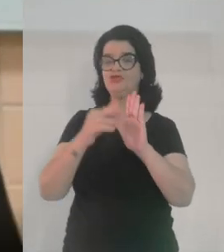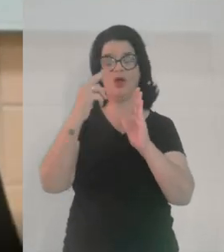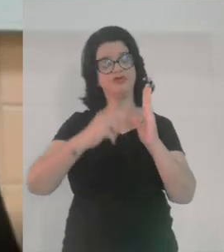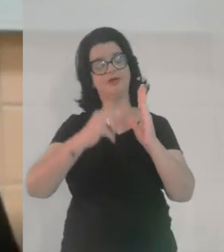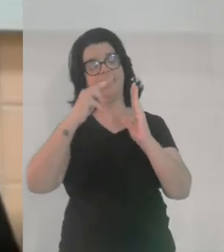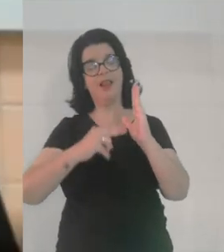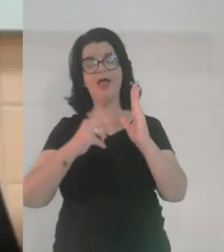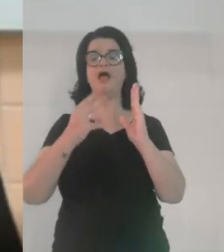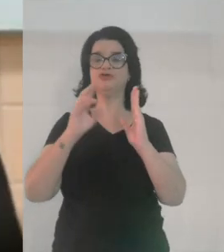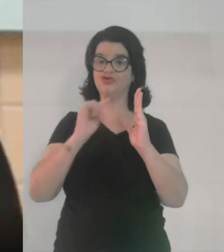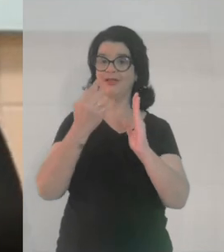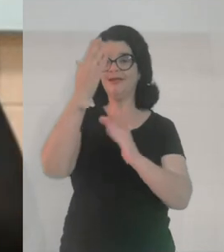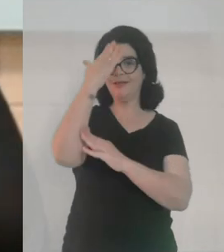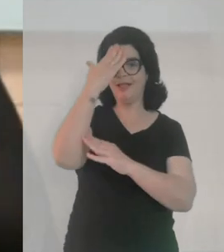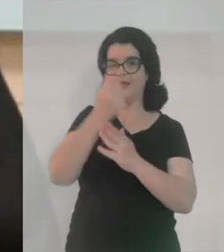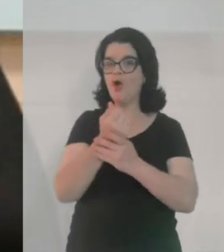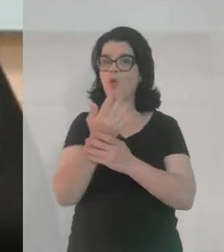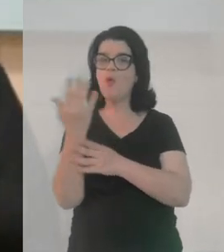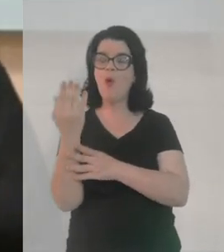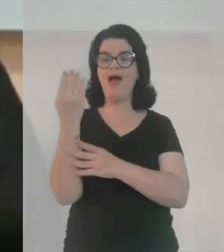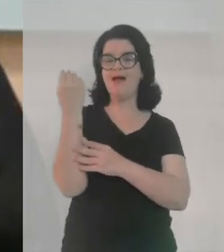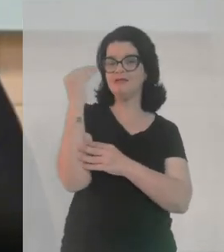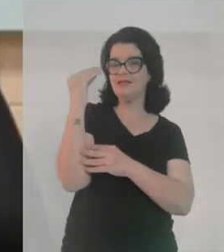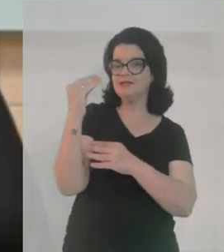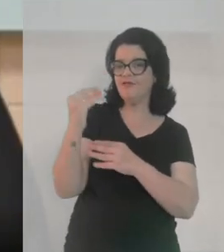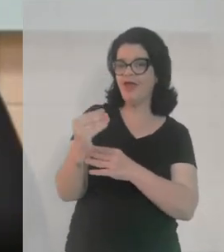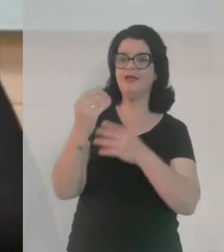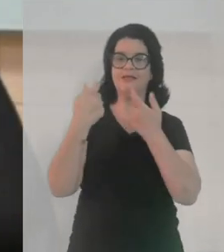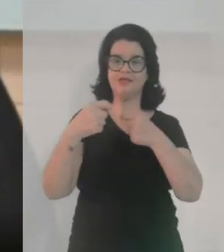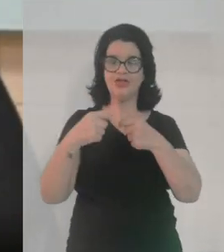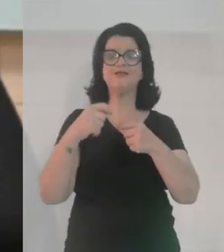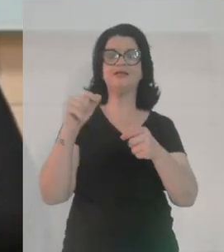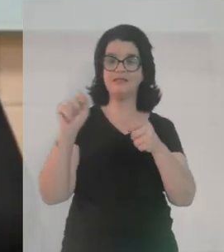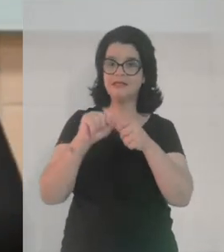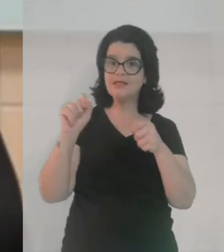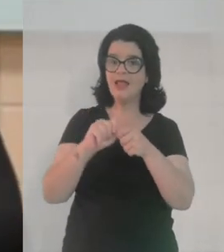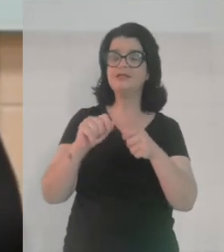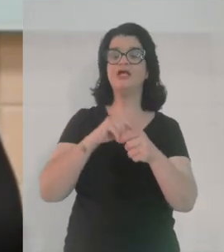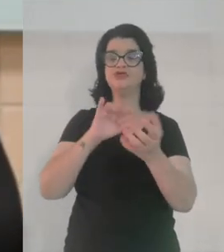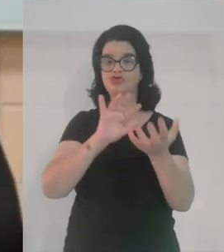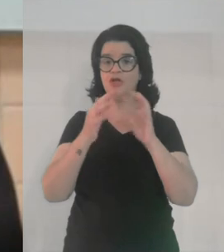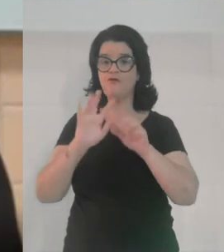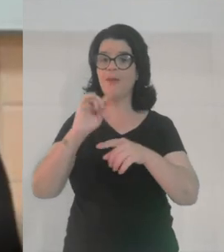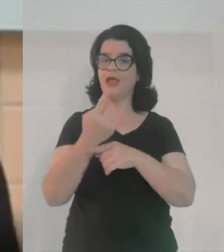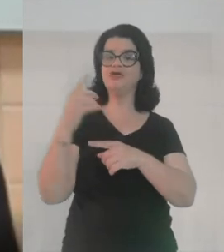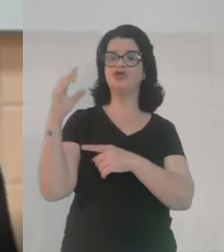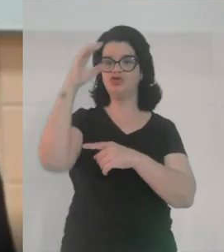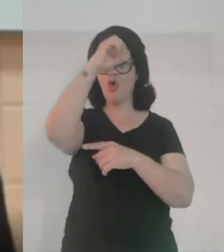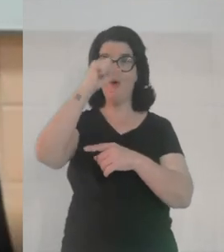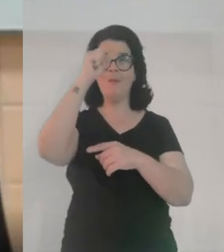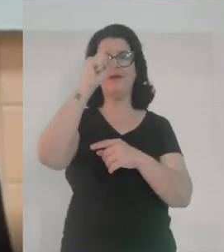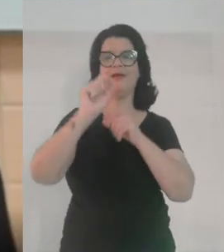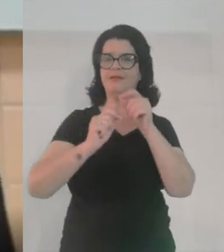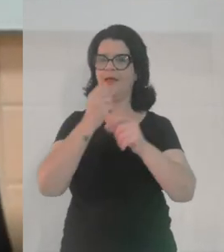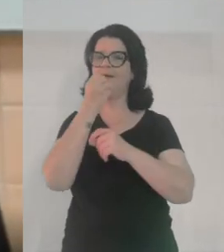gente saiba, né, quais são as inferências necessárias a serem realizadas, de forma que a gente